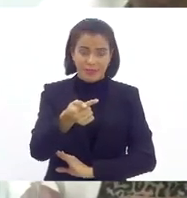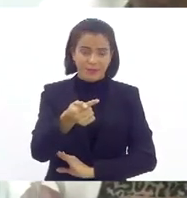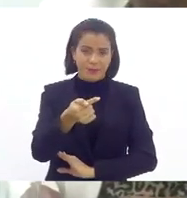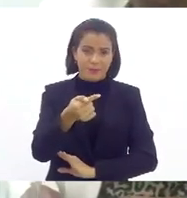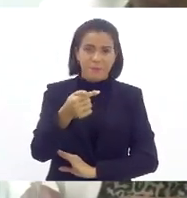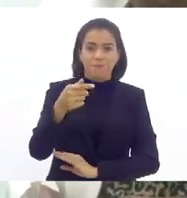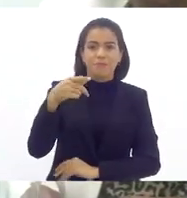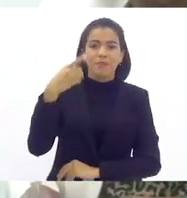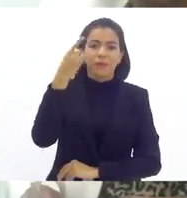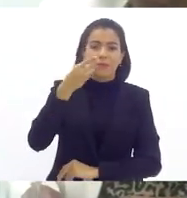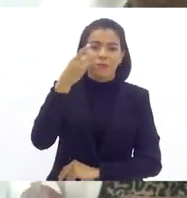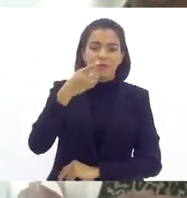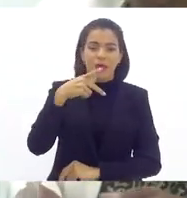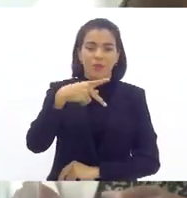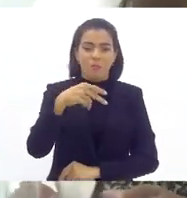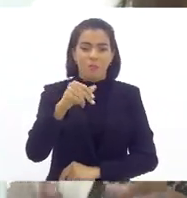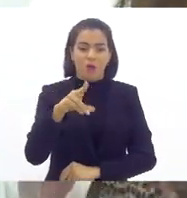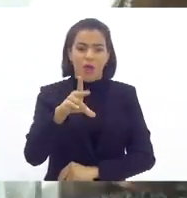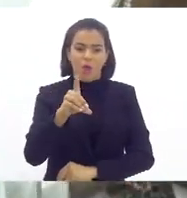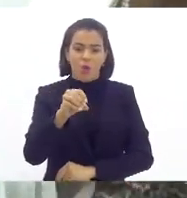a quem eu pedo uma salva de palmas.